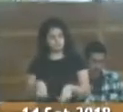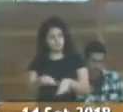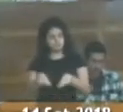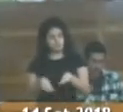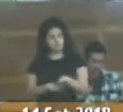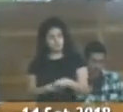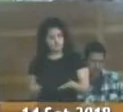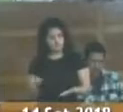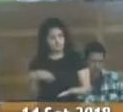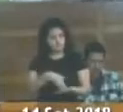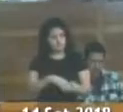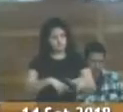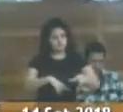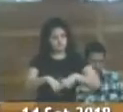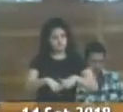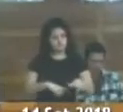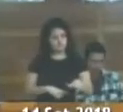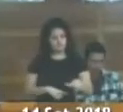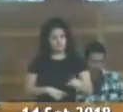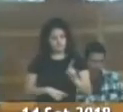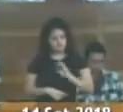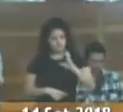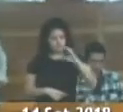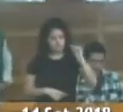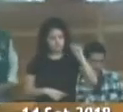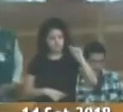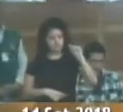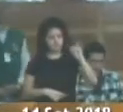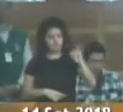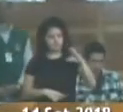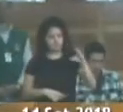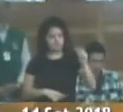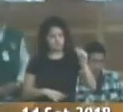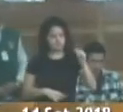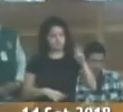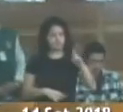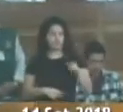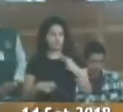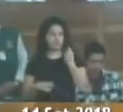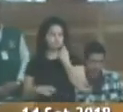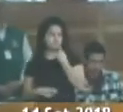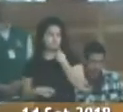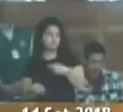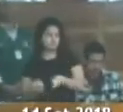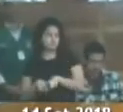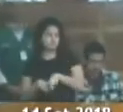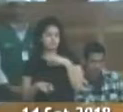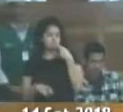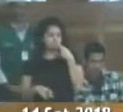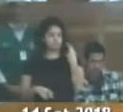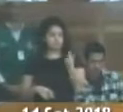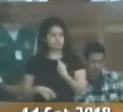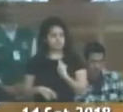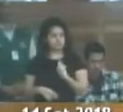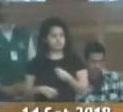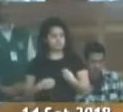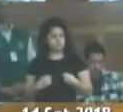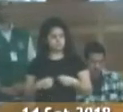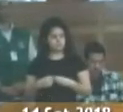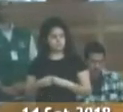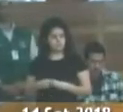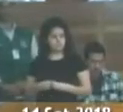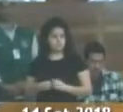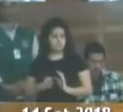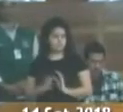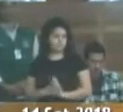vieram para aqui trabalhar não são caiçaras ou pescadores também? Dizem que devemos mantê-los em seus territórios, mas